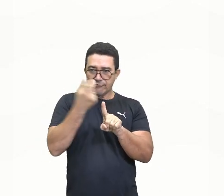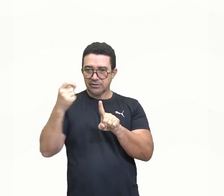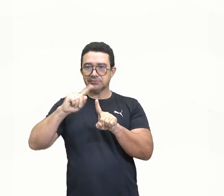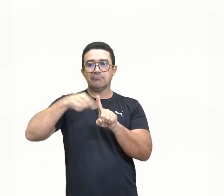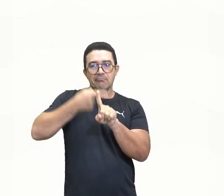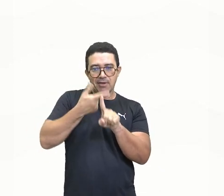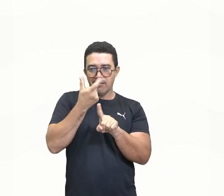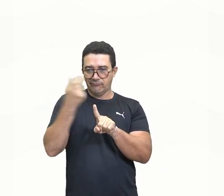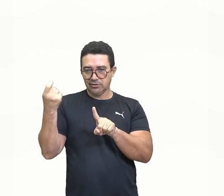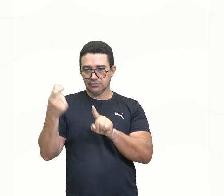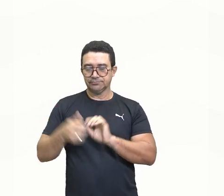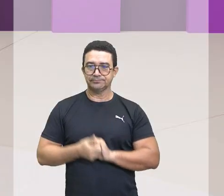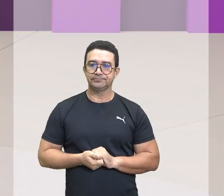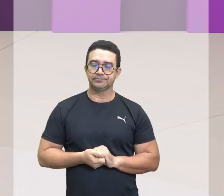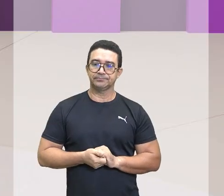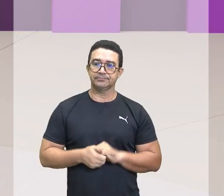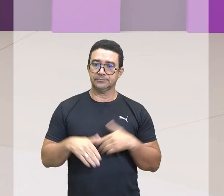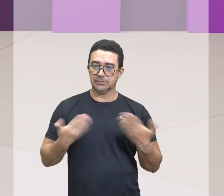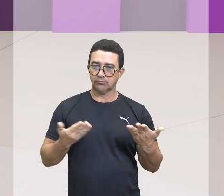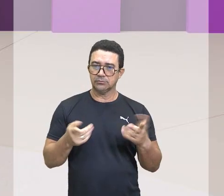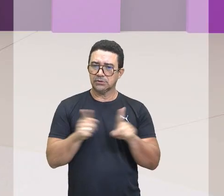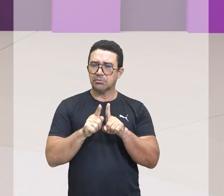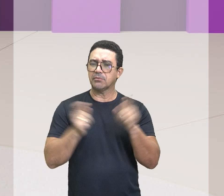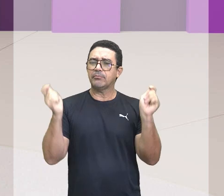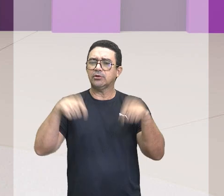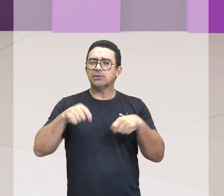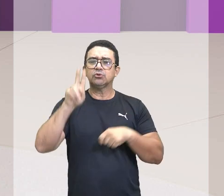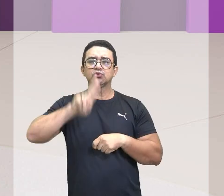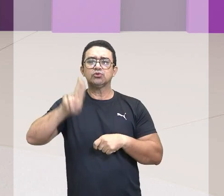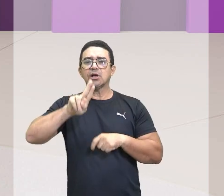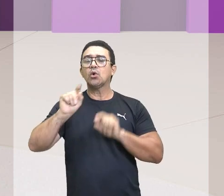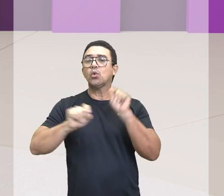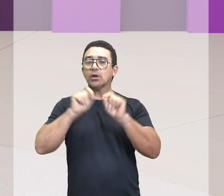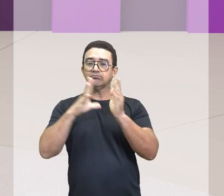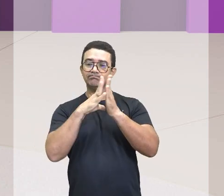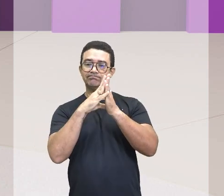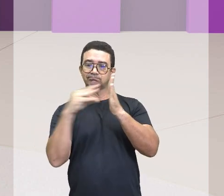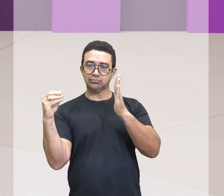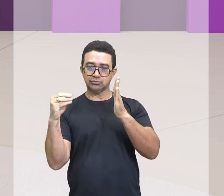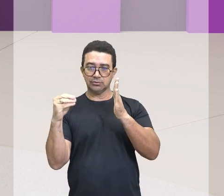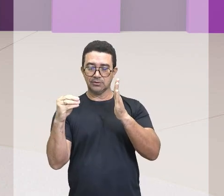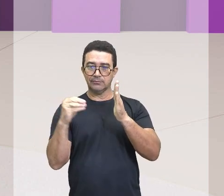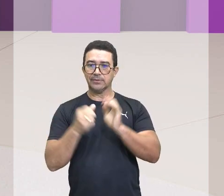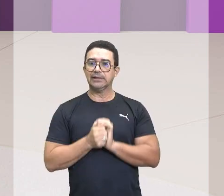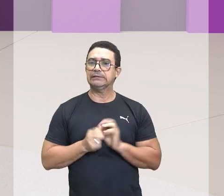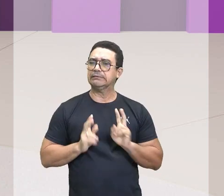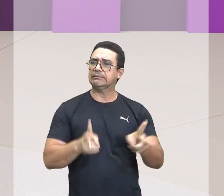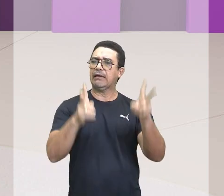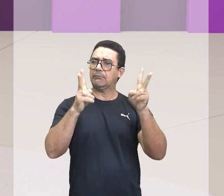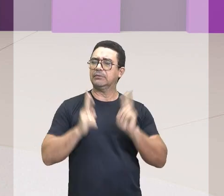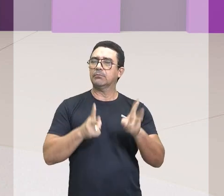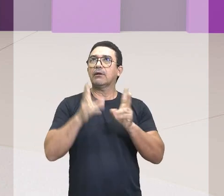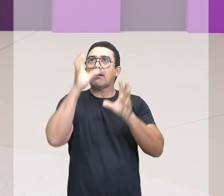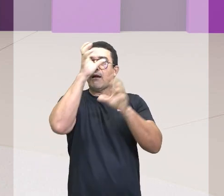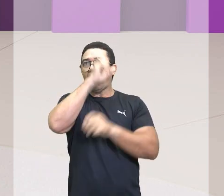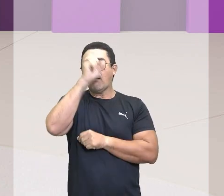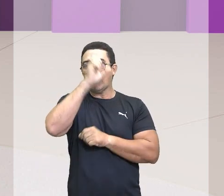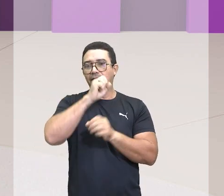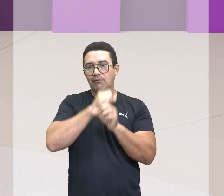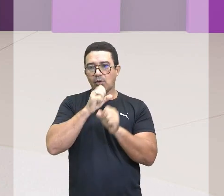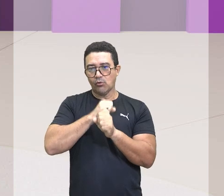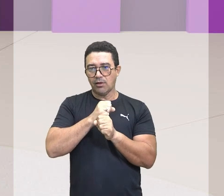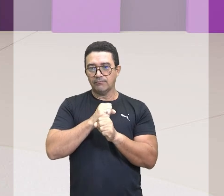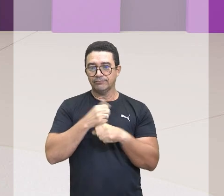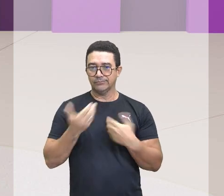sempre dessa forma, nós podemos utilizar aí uma expressão para não precisar ficar fazendo todos esses cálculos. Então, nós